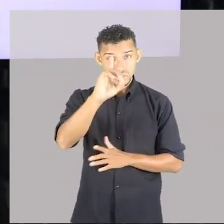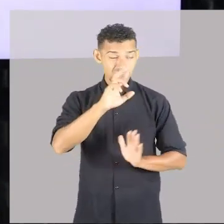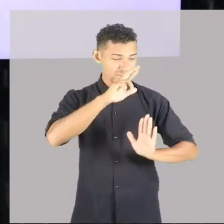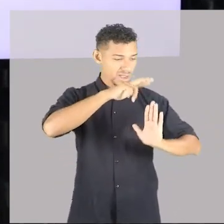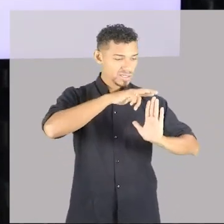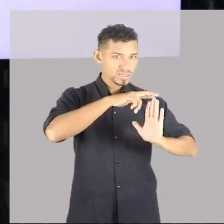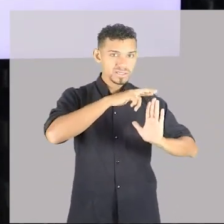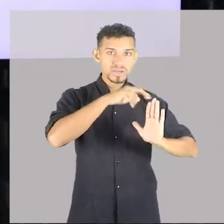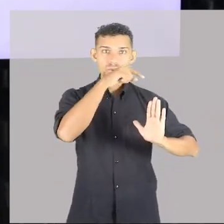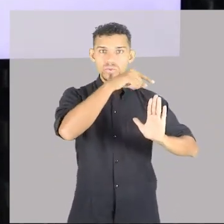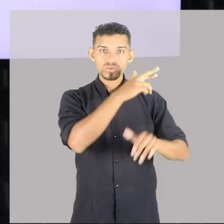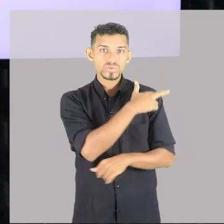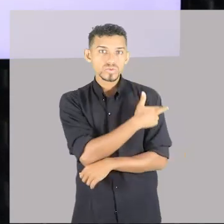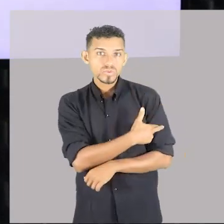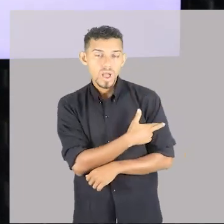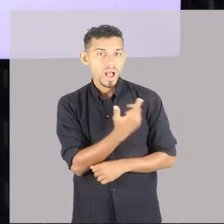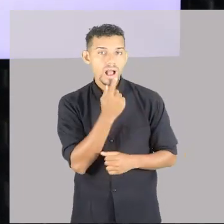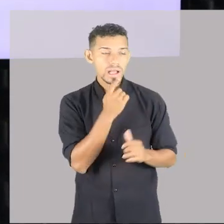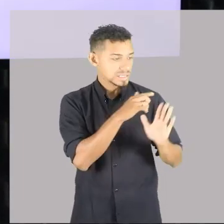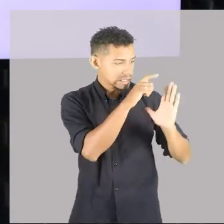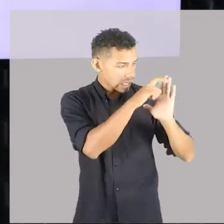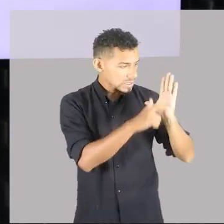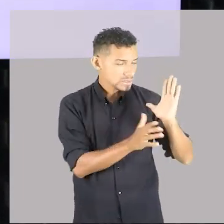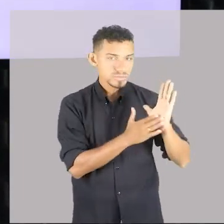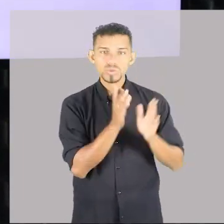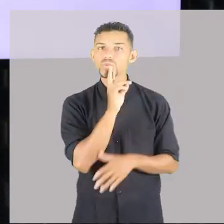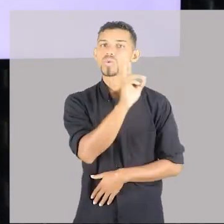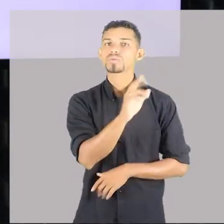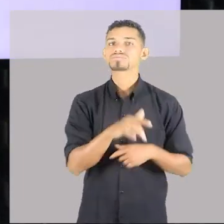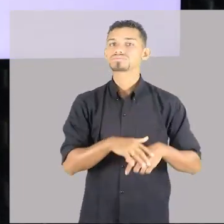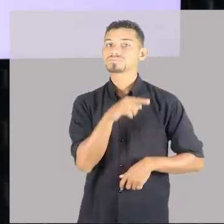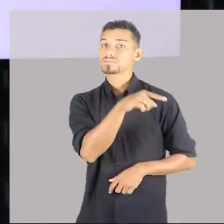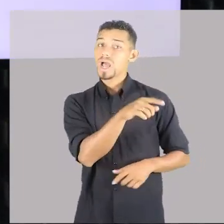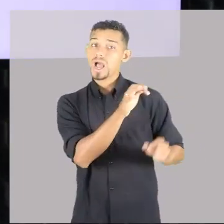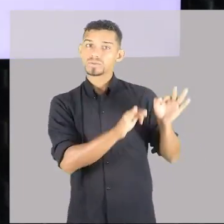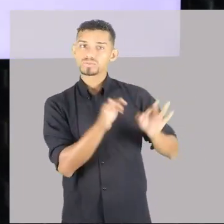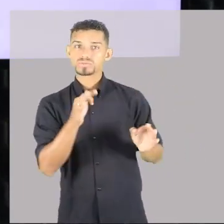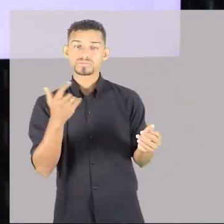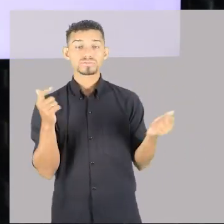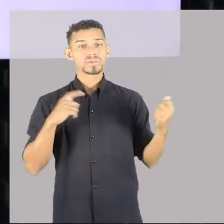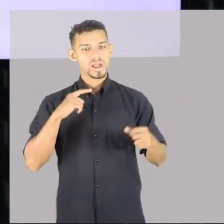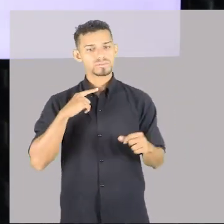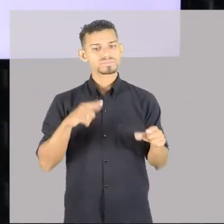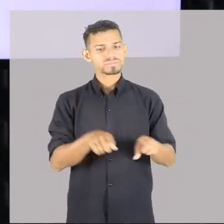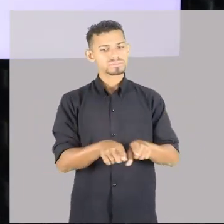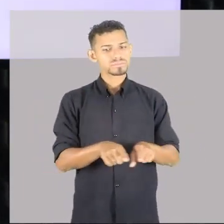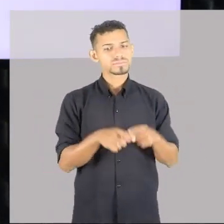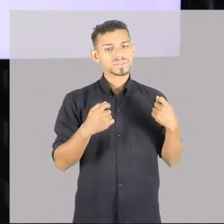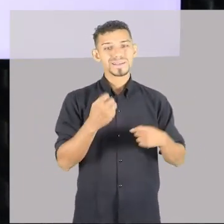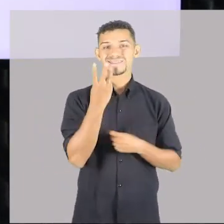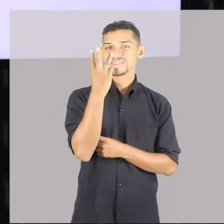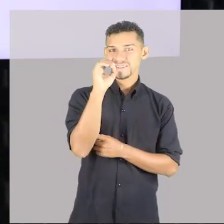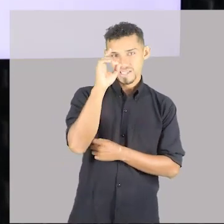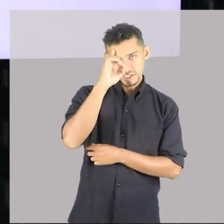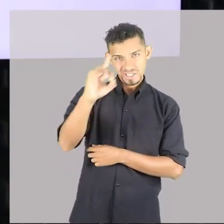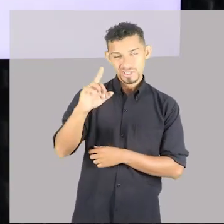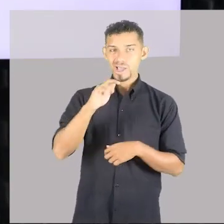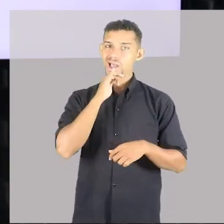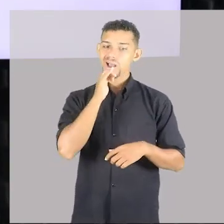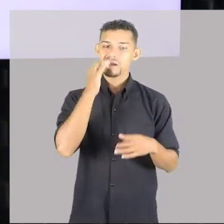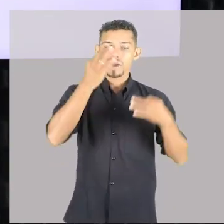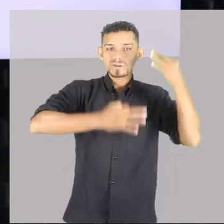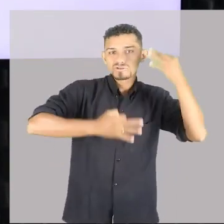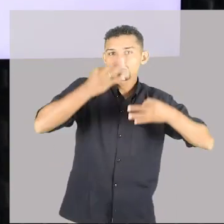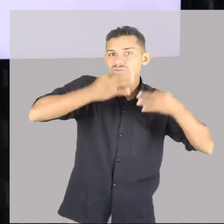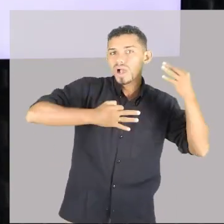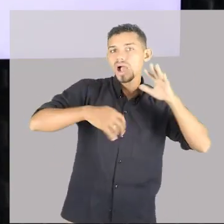recurso. E a entidade julgadora terá, a autoridade julgadora terá 30 dias para